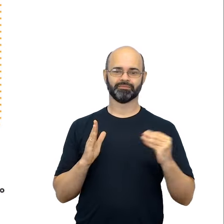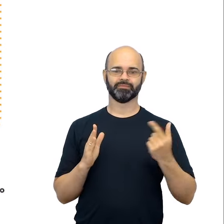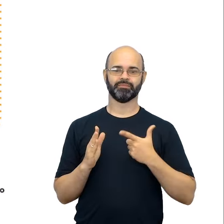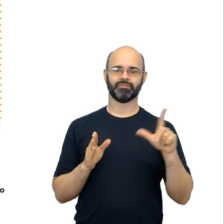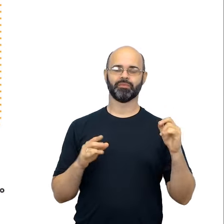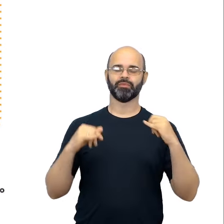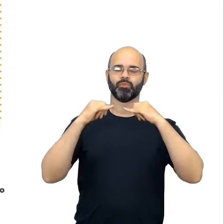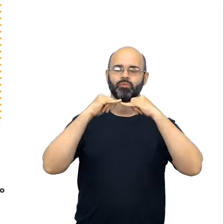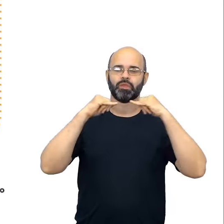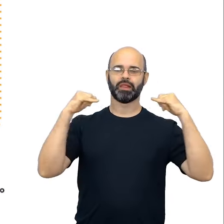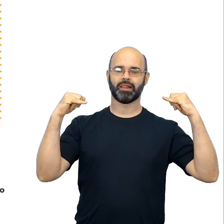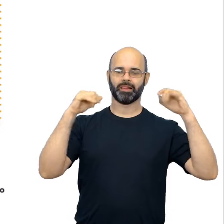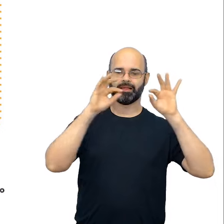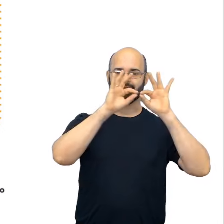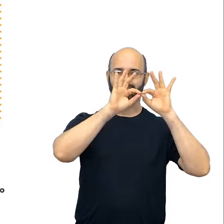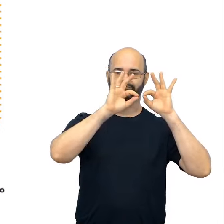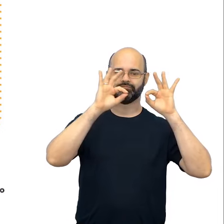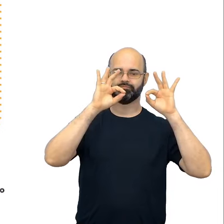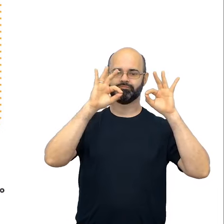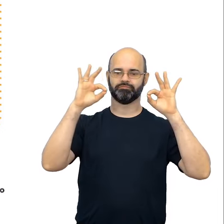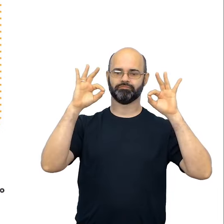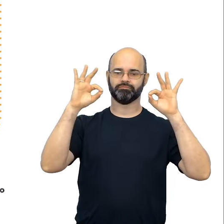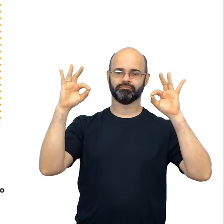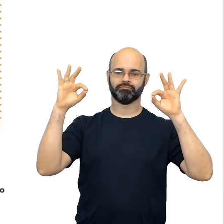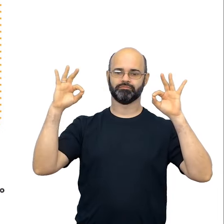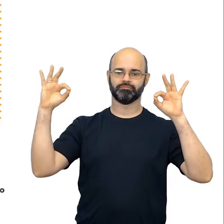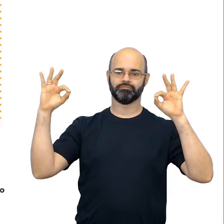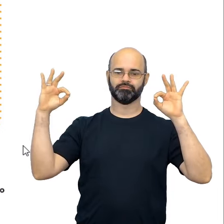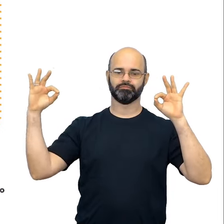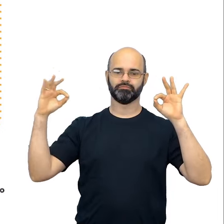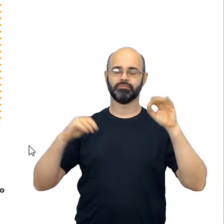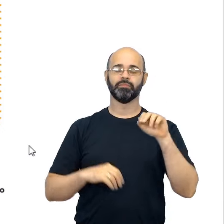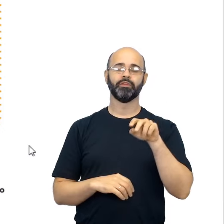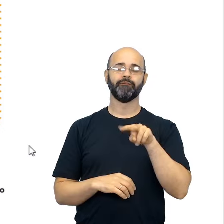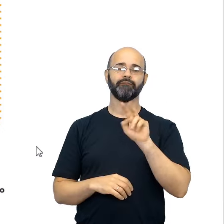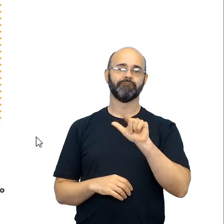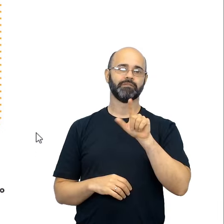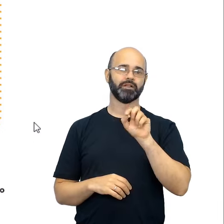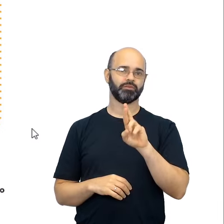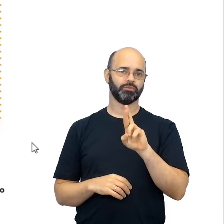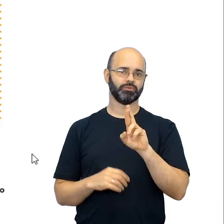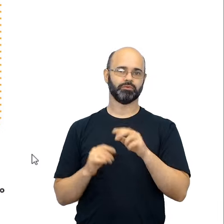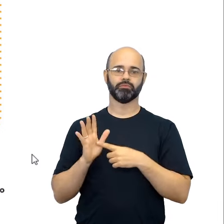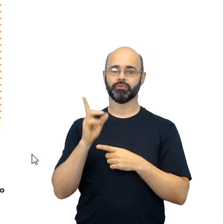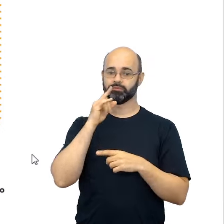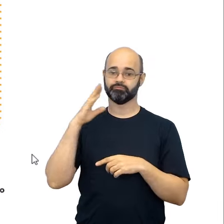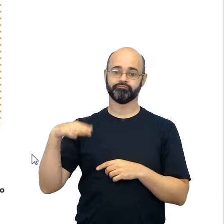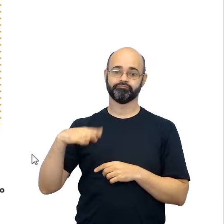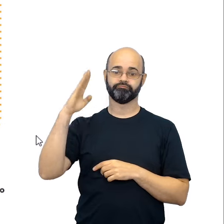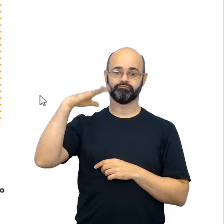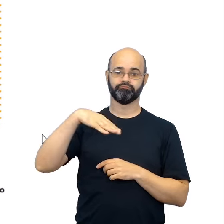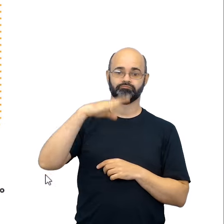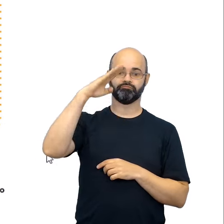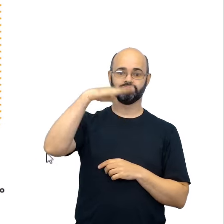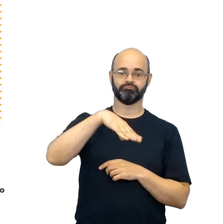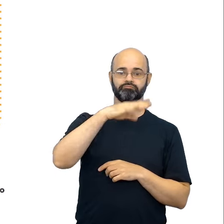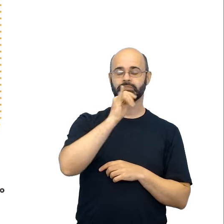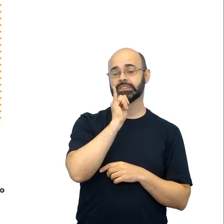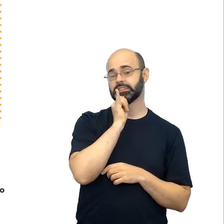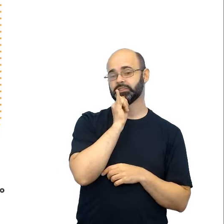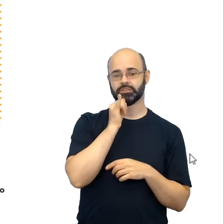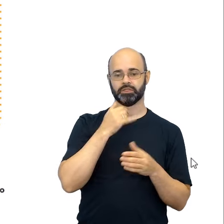linhas, usado para apresentar valores em determinado espaço de tempo, ou seja, para mostrar evoluções ou diminuições de algum exemplo,